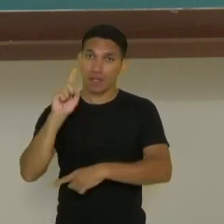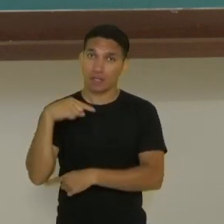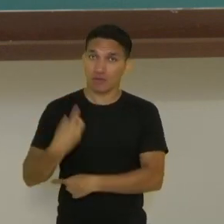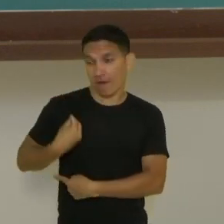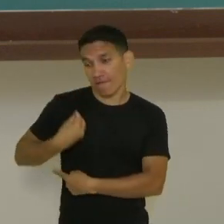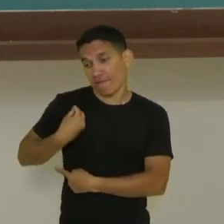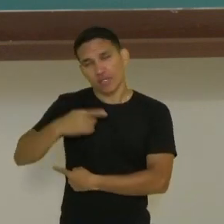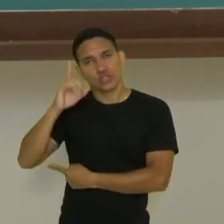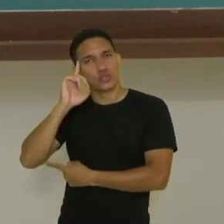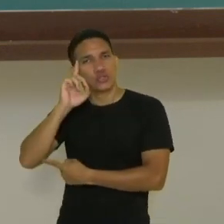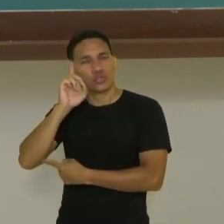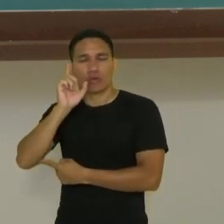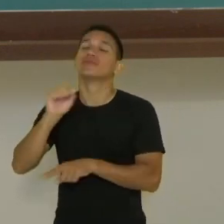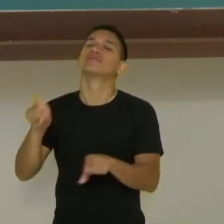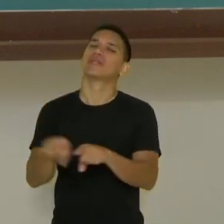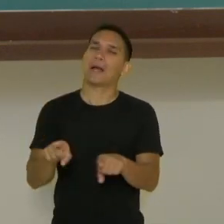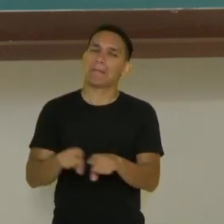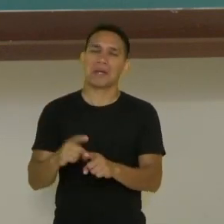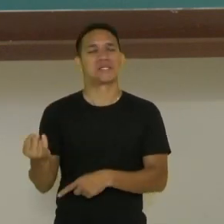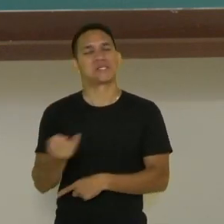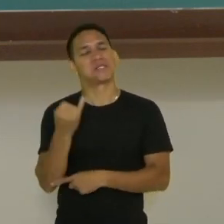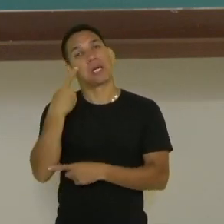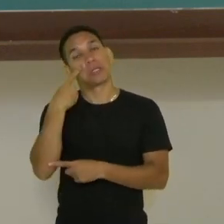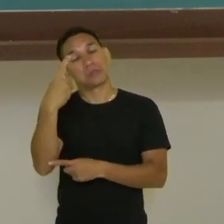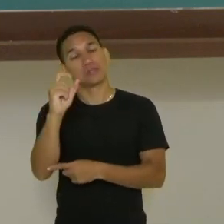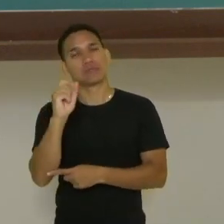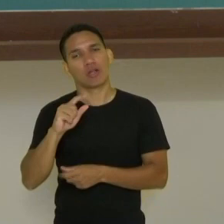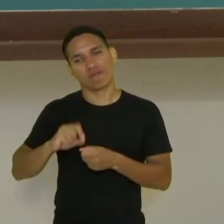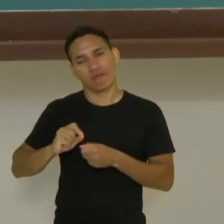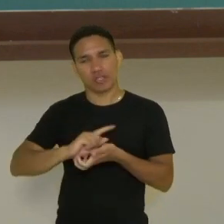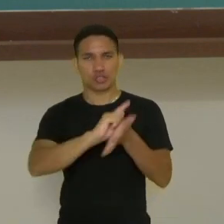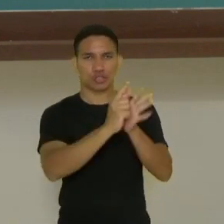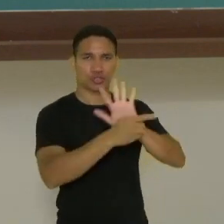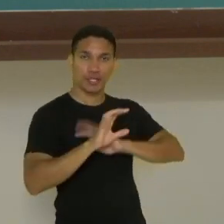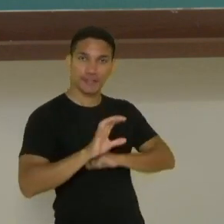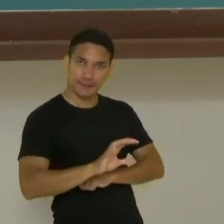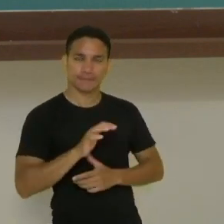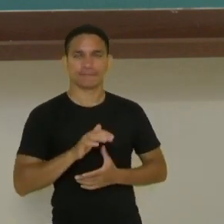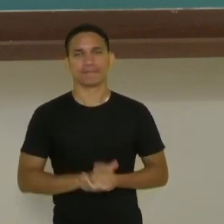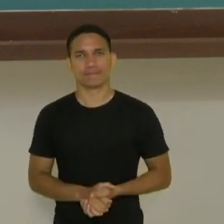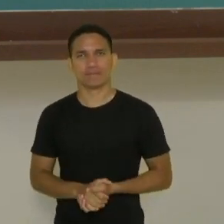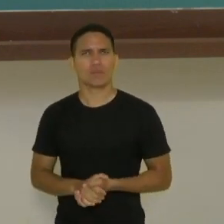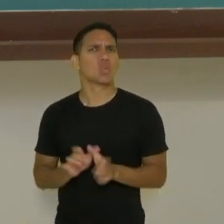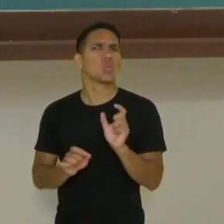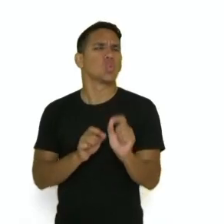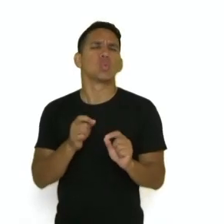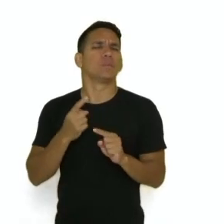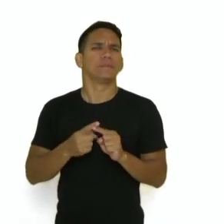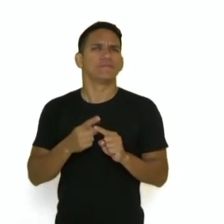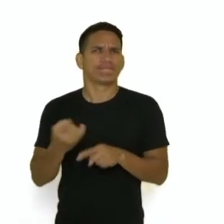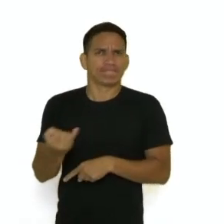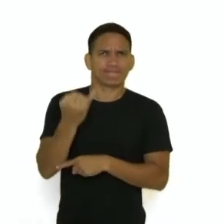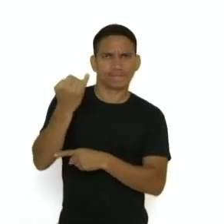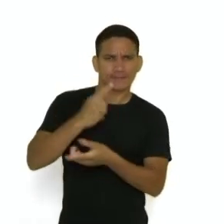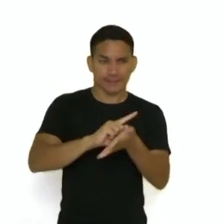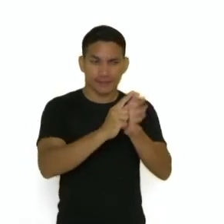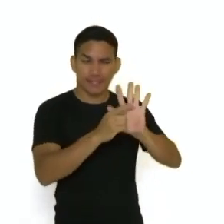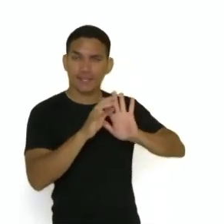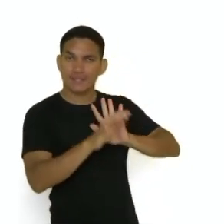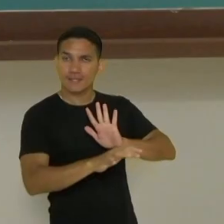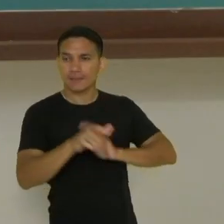dia a dia, também é interessante produzir esse gênero textual. Qual a relevância desse gênero para os